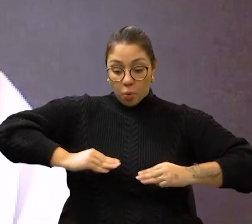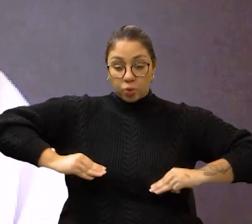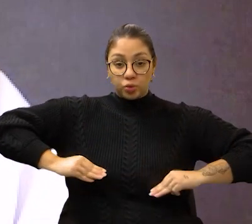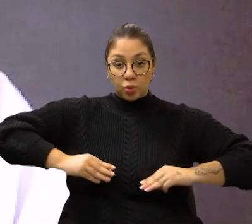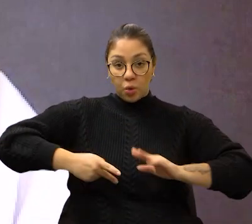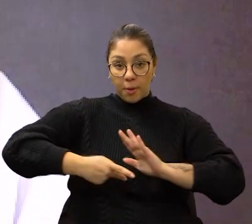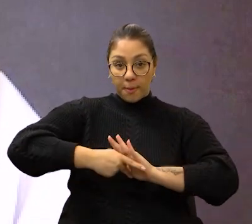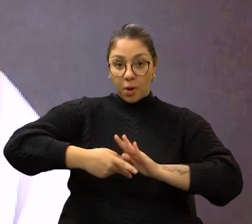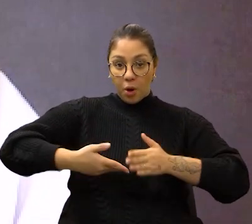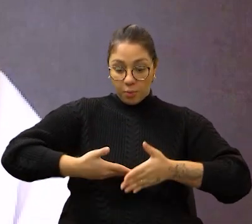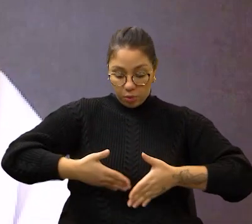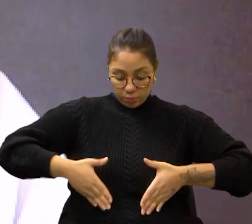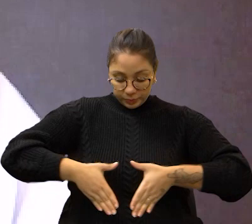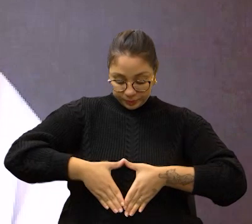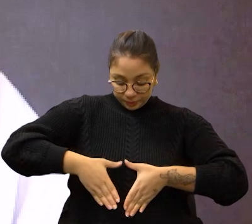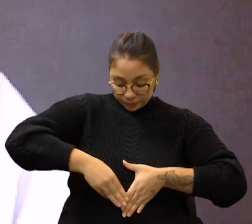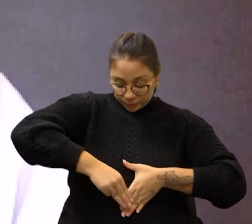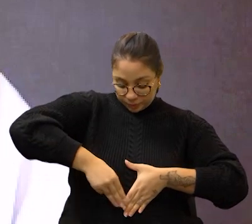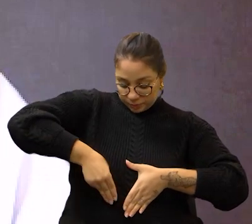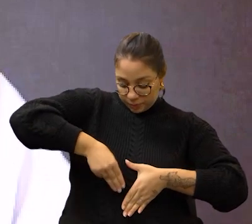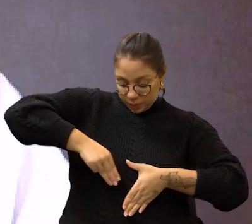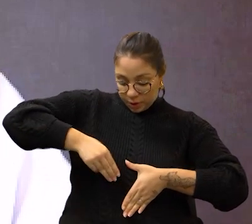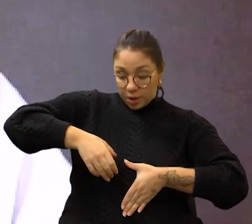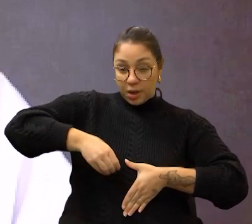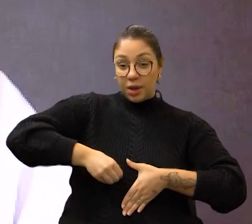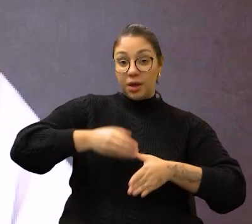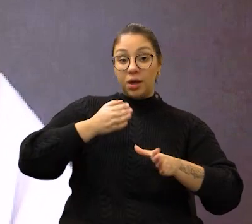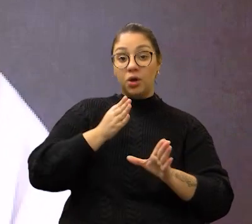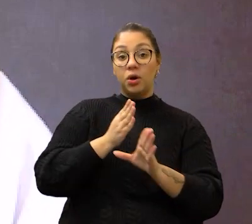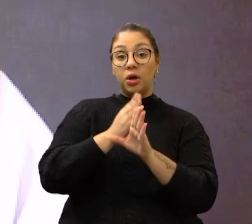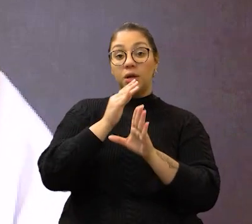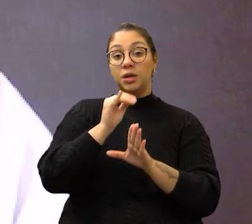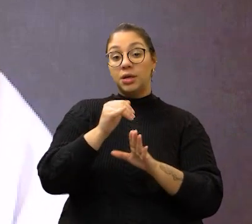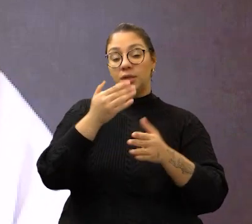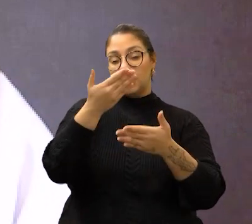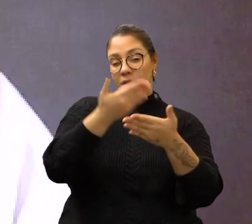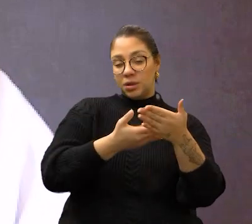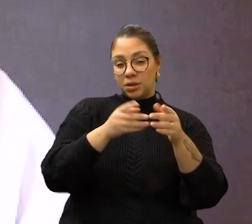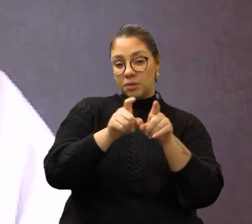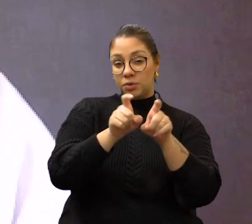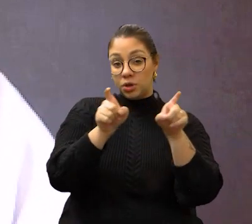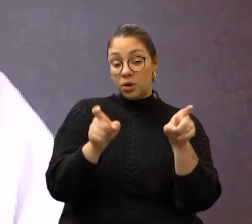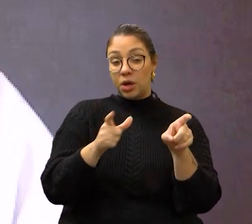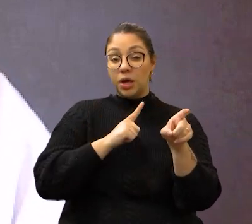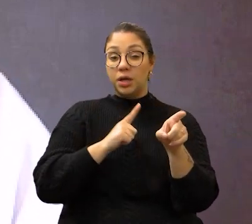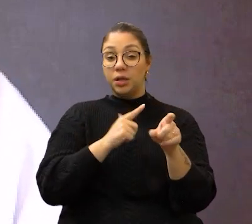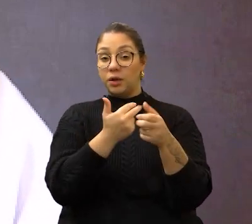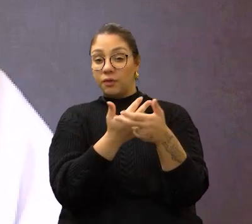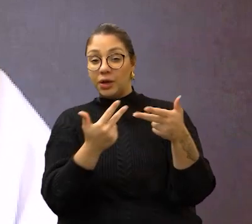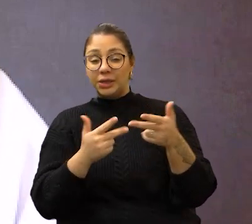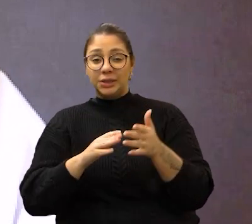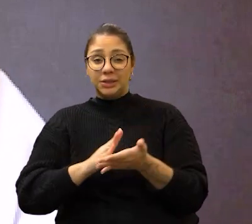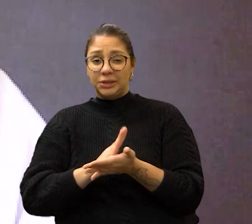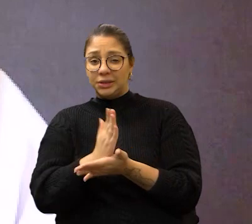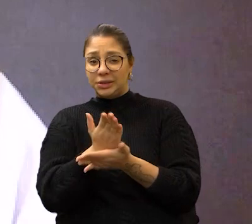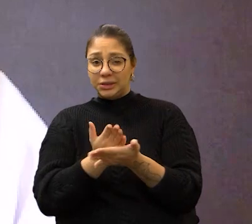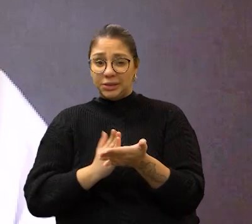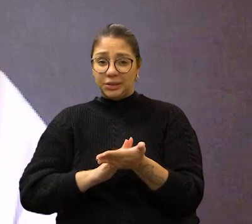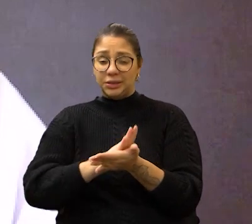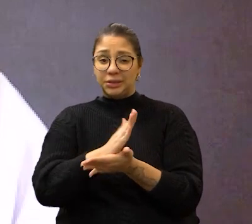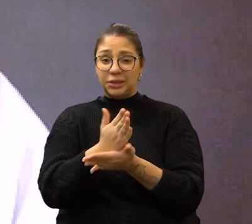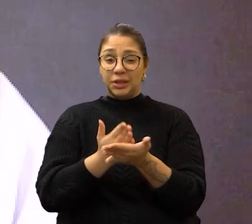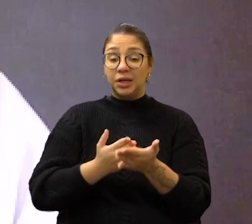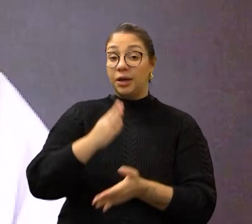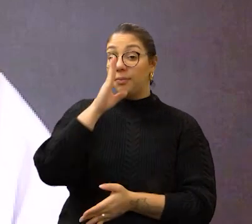são frequentemente diagnosticados em exame ginecológico e causam em muitas mulheres muita aflição, principalmente